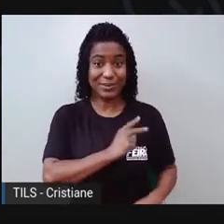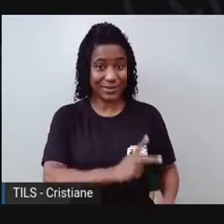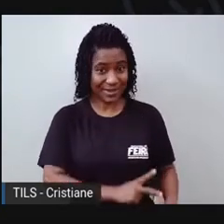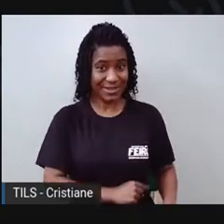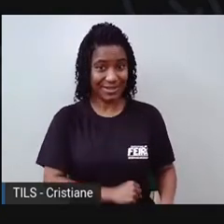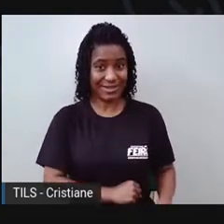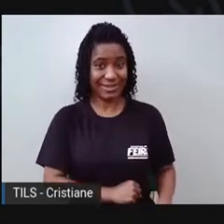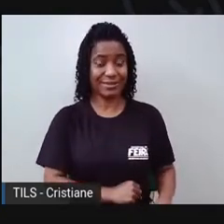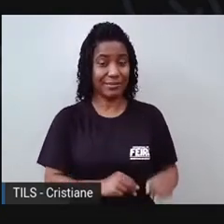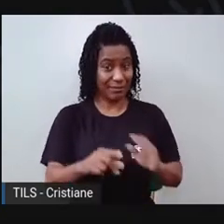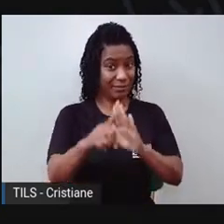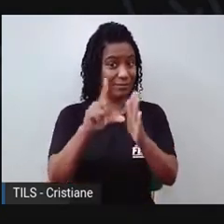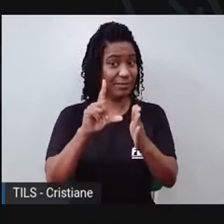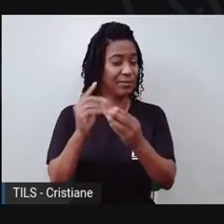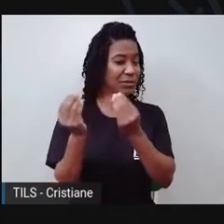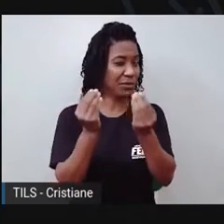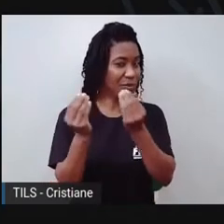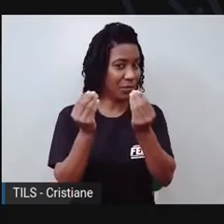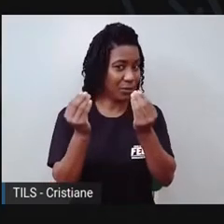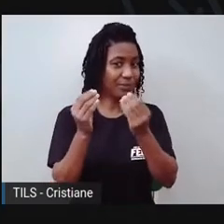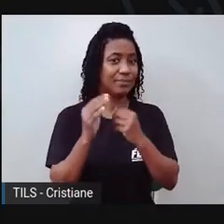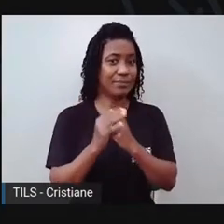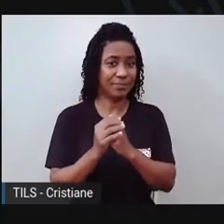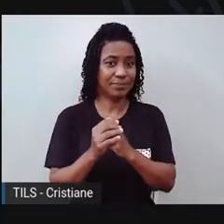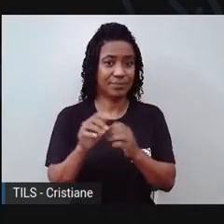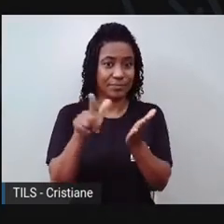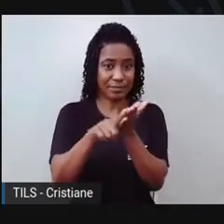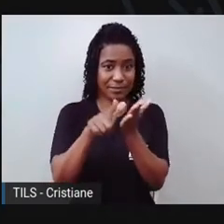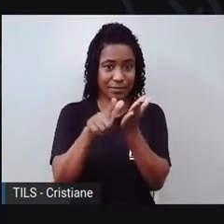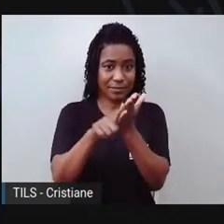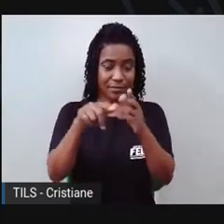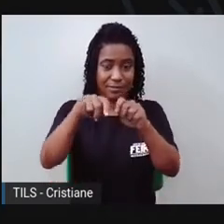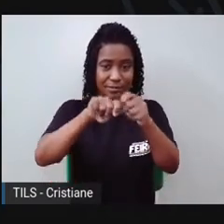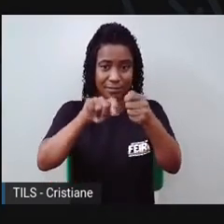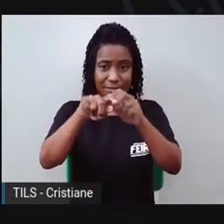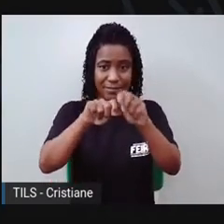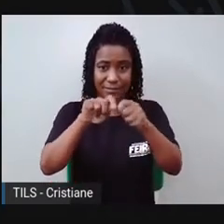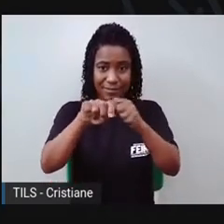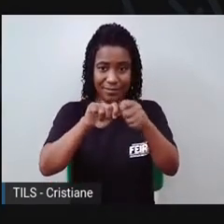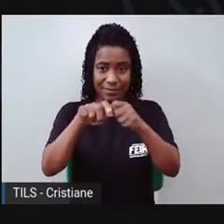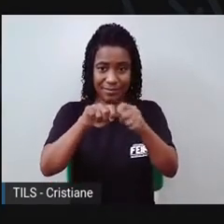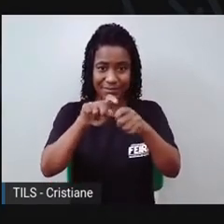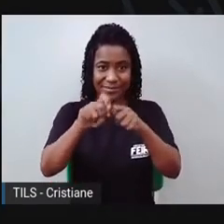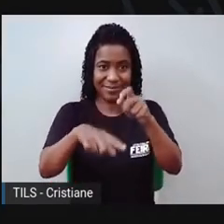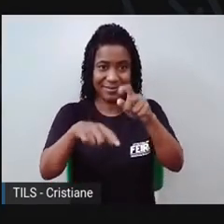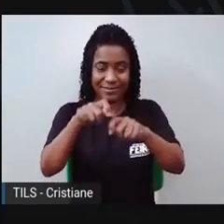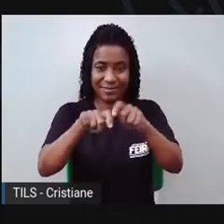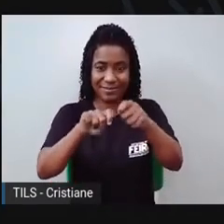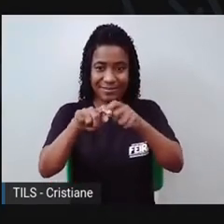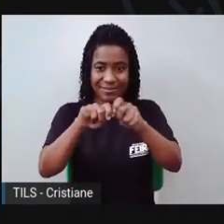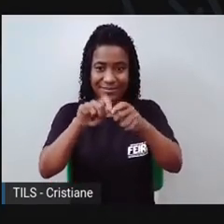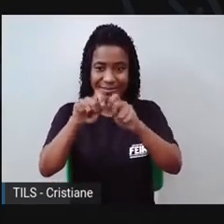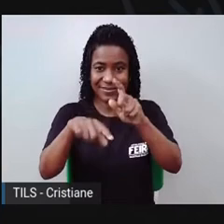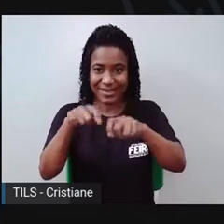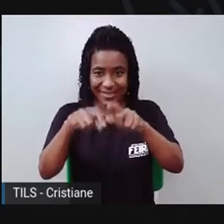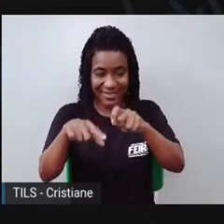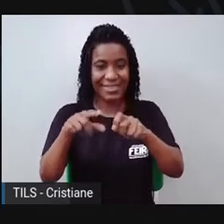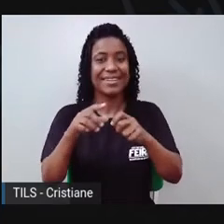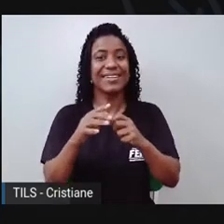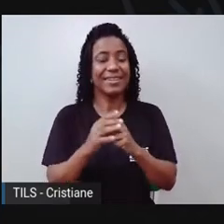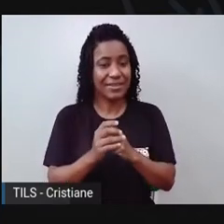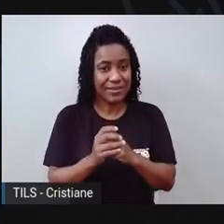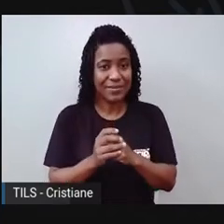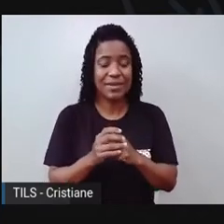de papel e usavam, porque era muito caro, né, o papel. Então, eles usavam